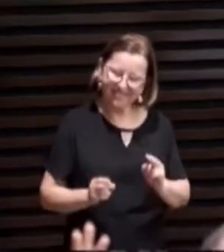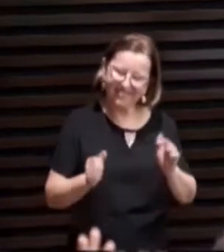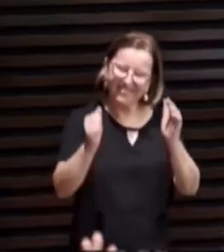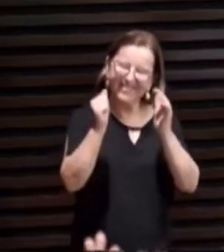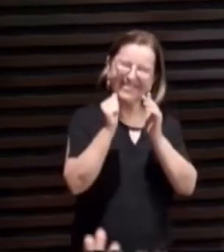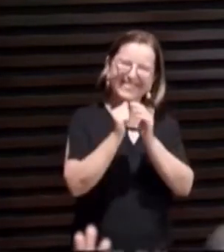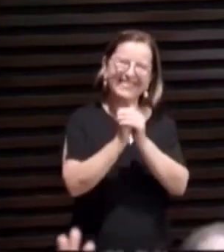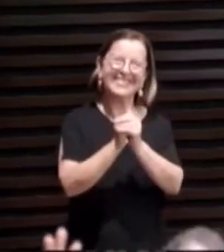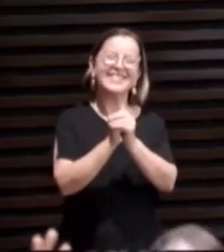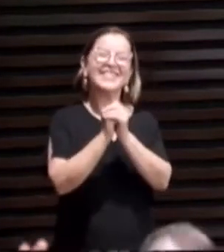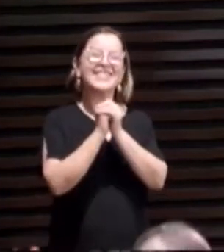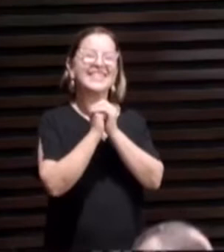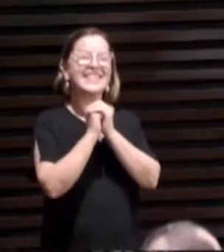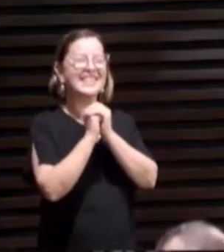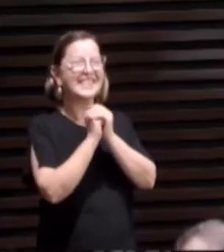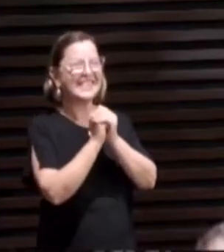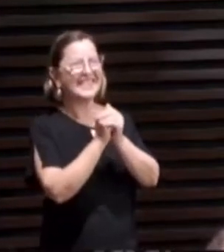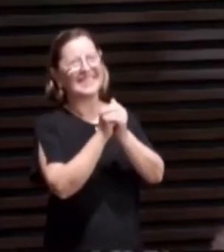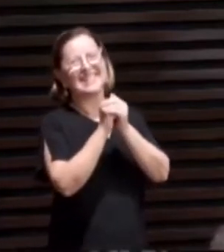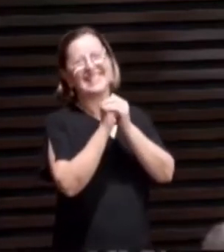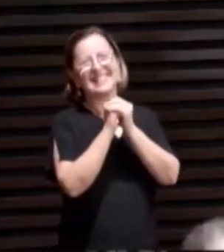Sempre,